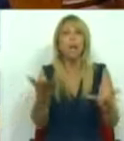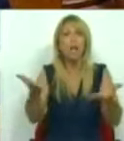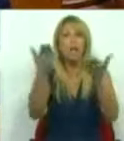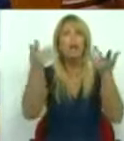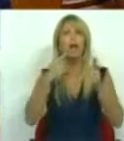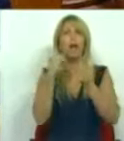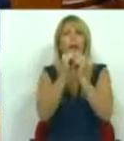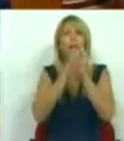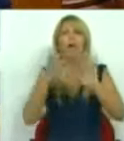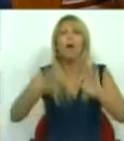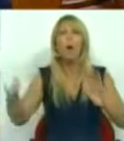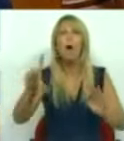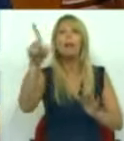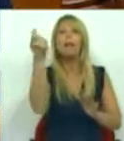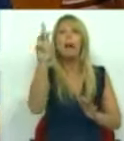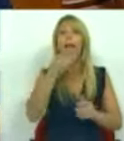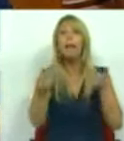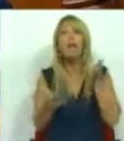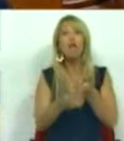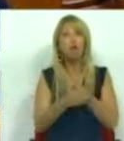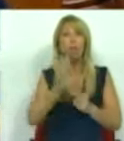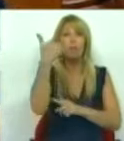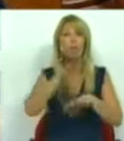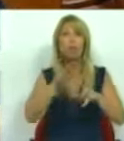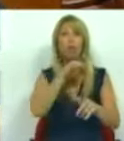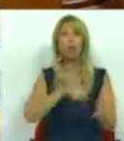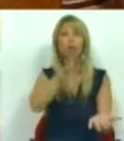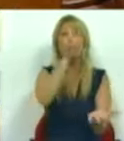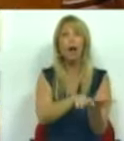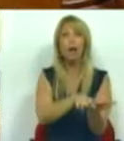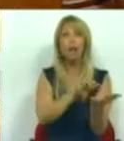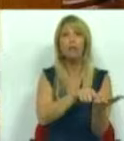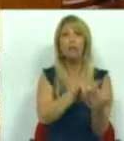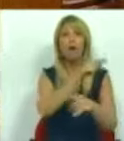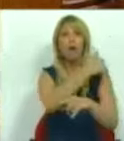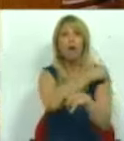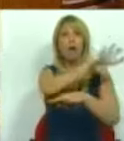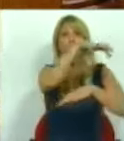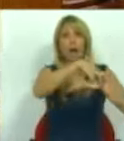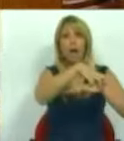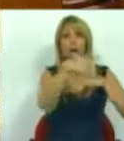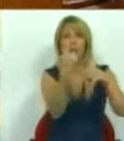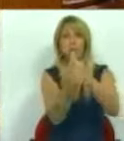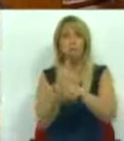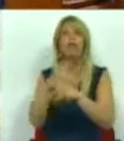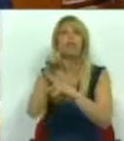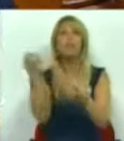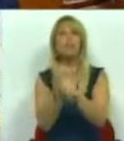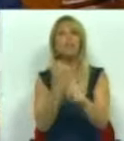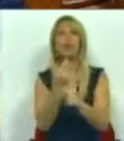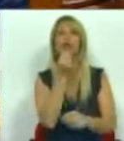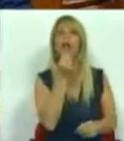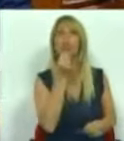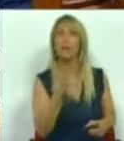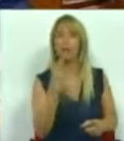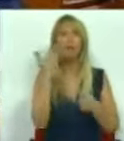de idosos, com particular incidência no licenciamento das instalações, dos equipamentos e dos serviços de alimentação. E